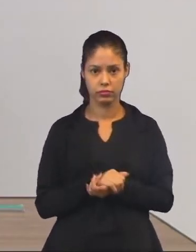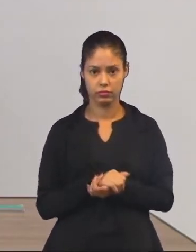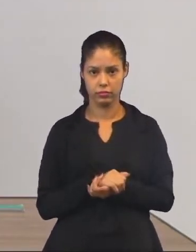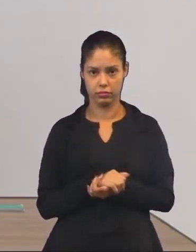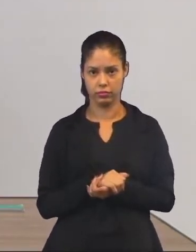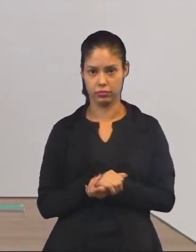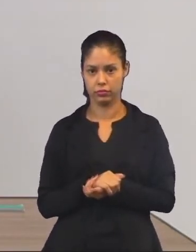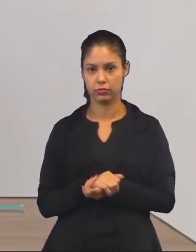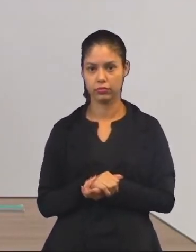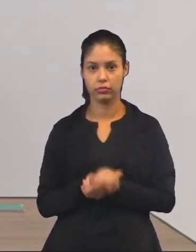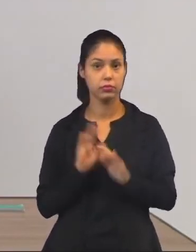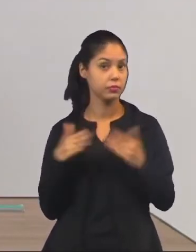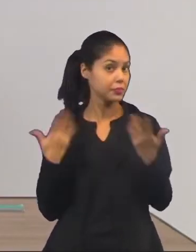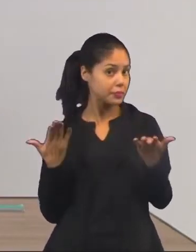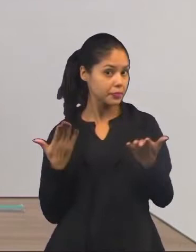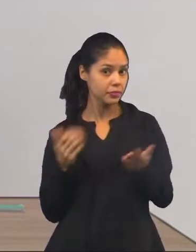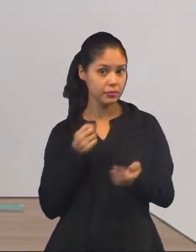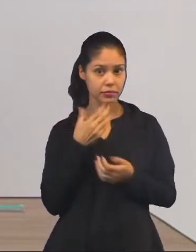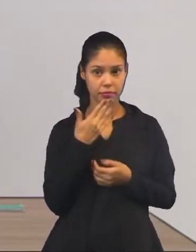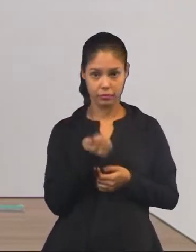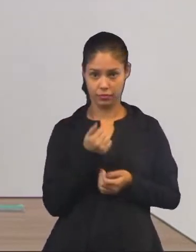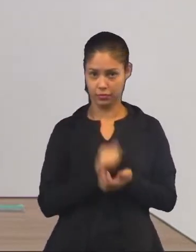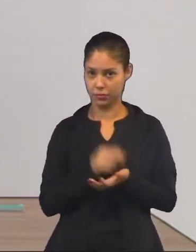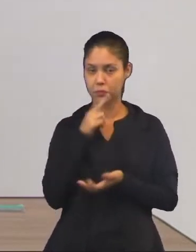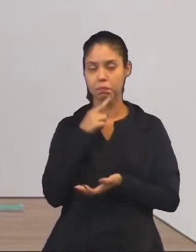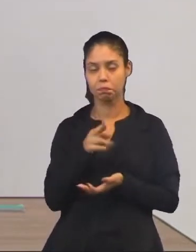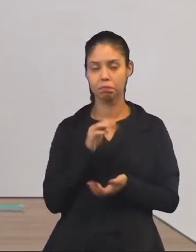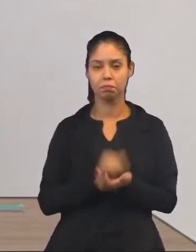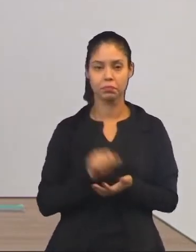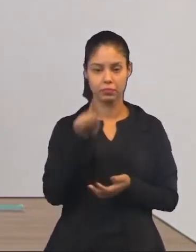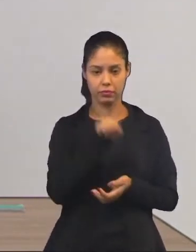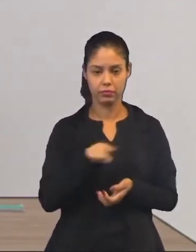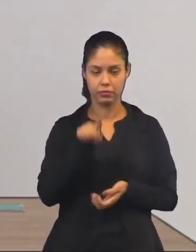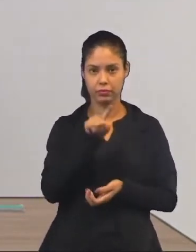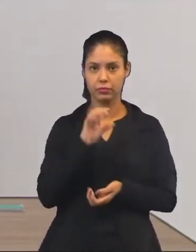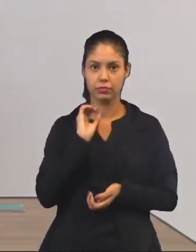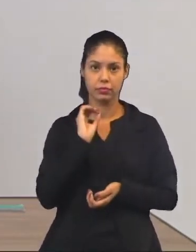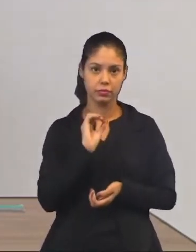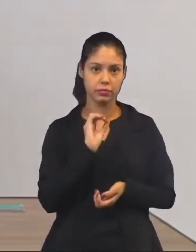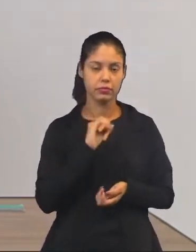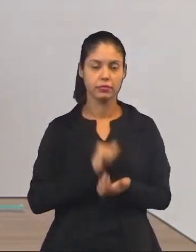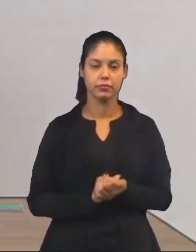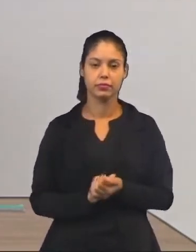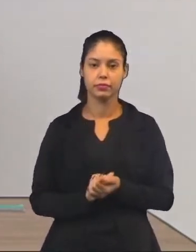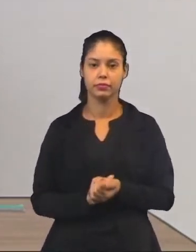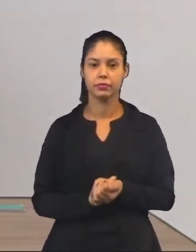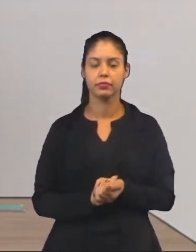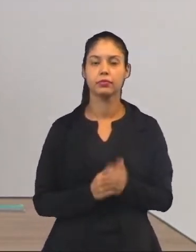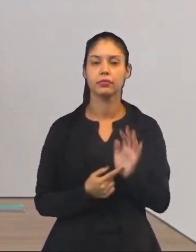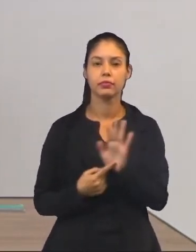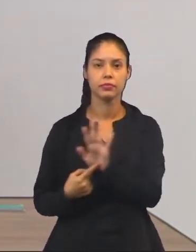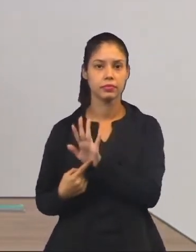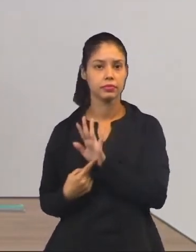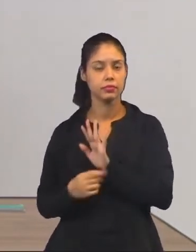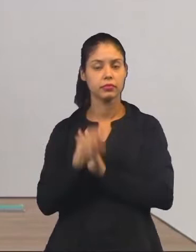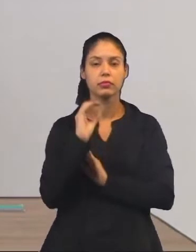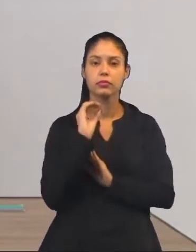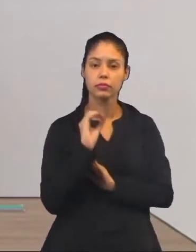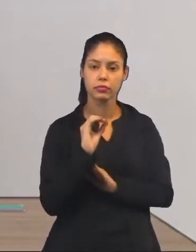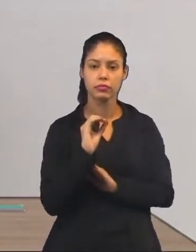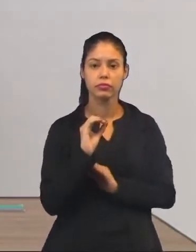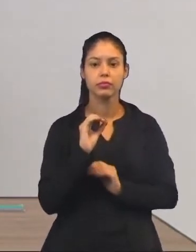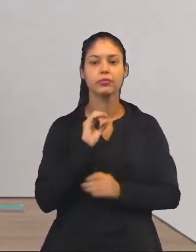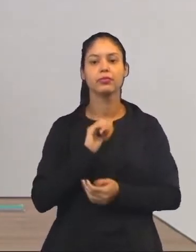números ali? Qual é? Muito bem, para quem está respondendo aí que é 0, isso mesmo. Então, nós vamos representar lá no nosso